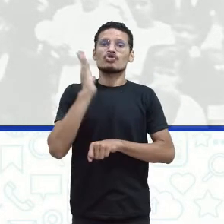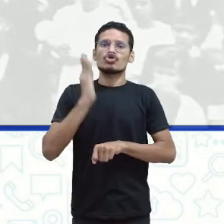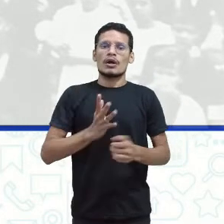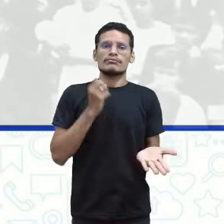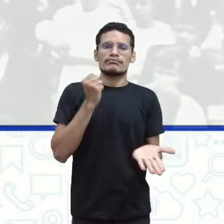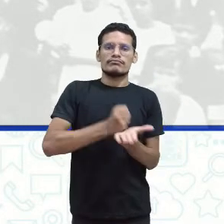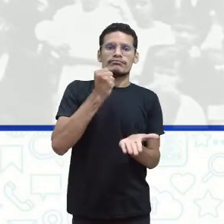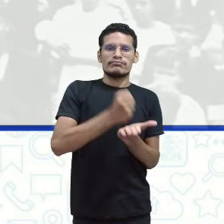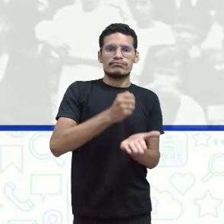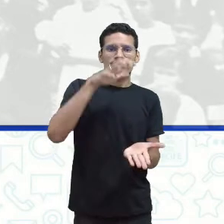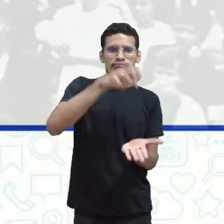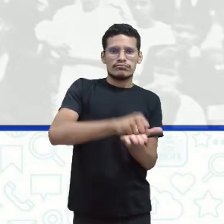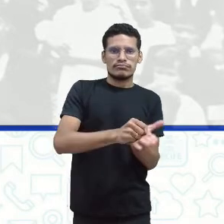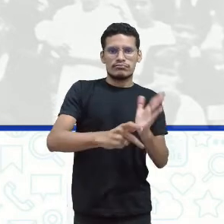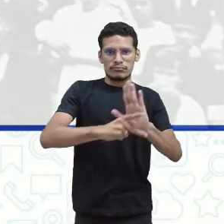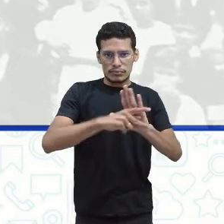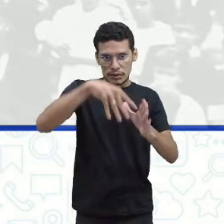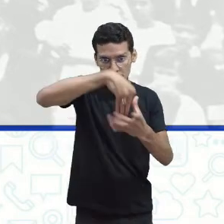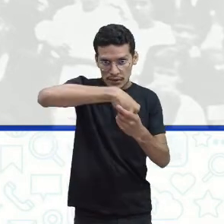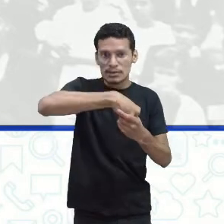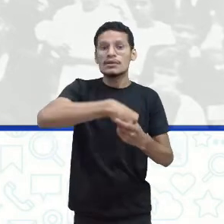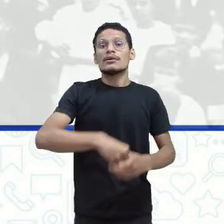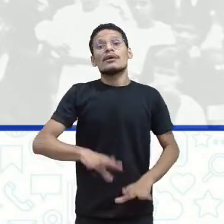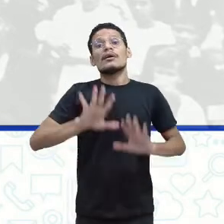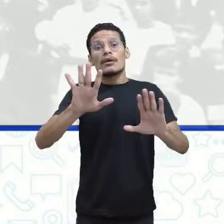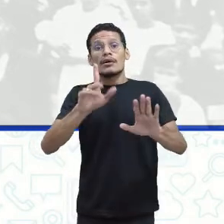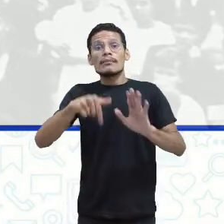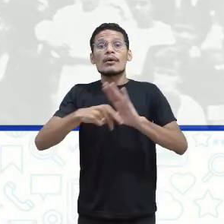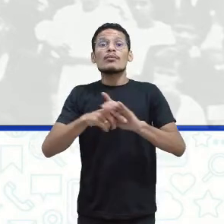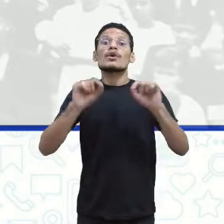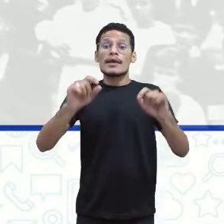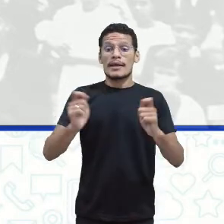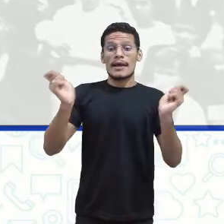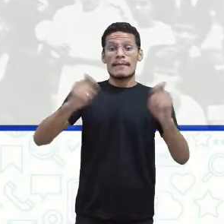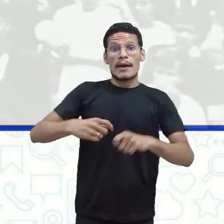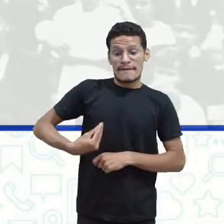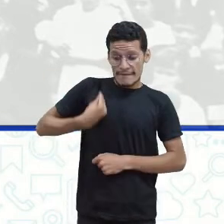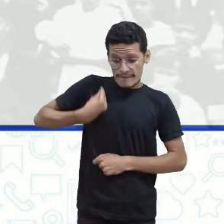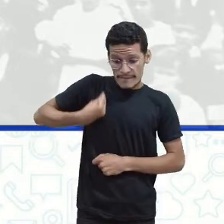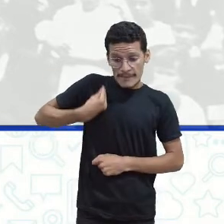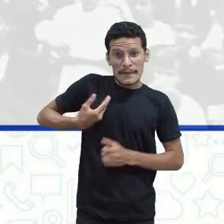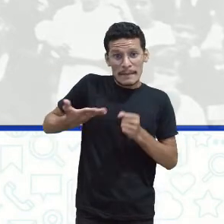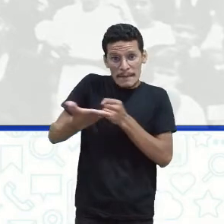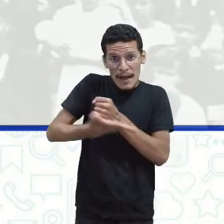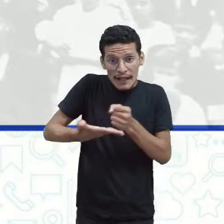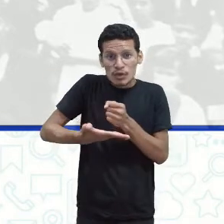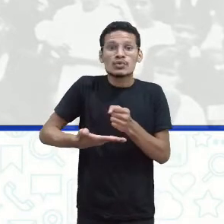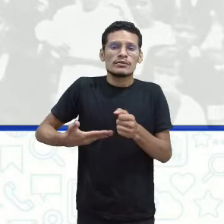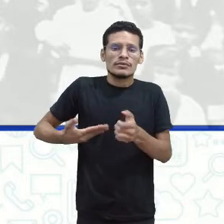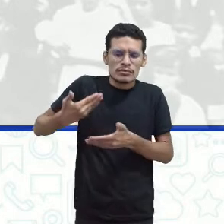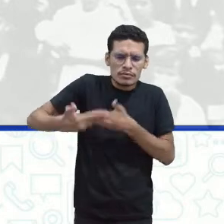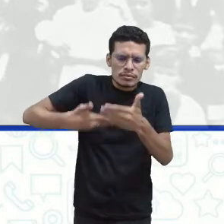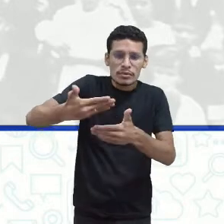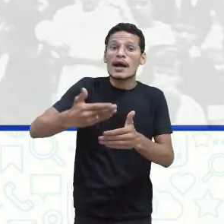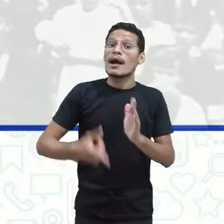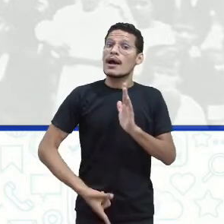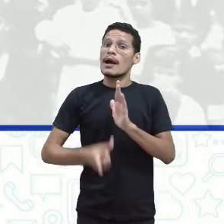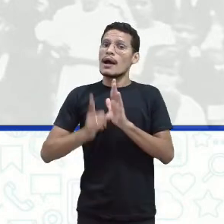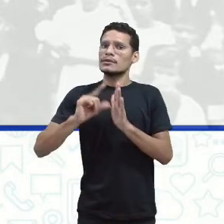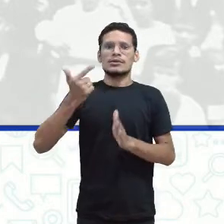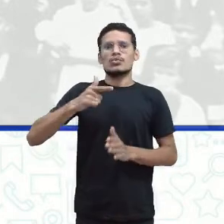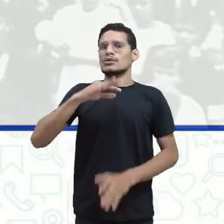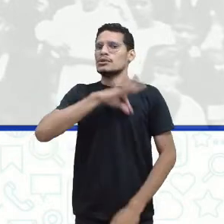trabalho. Teoricamente, é calculado a partir dos custos básicos para a sobrevivência. Rubozinho, como eu falei antes, não havia salário